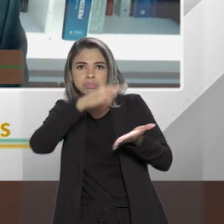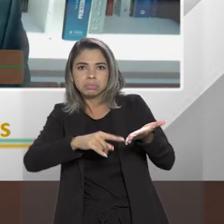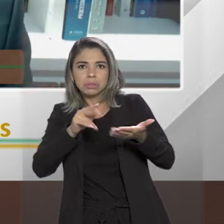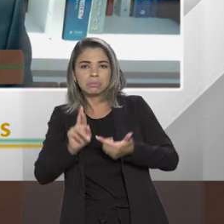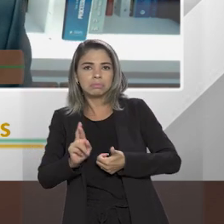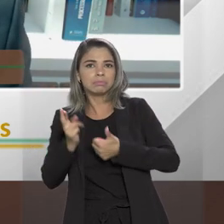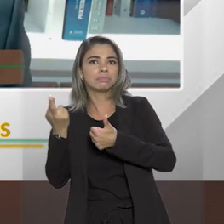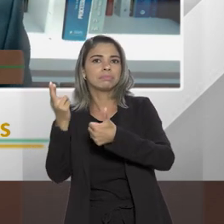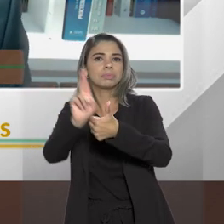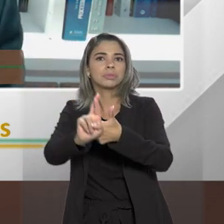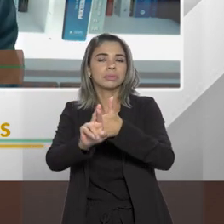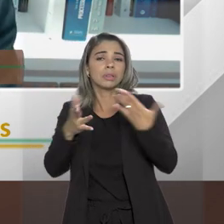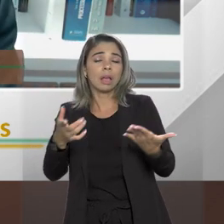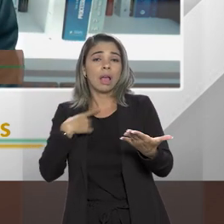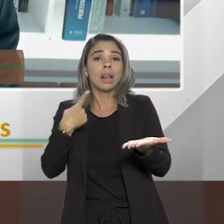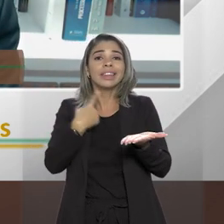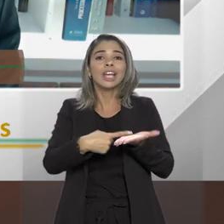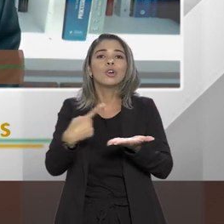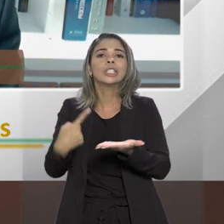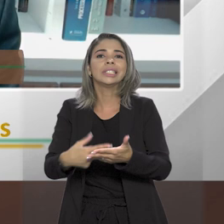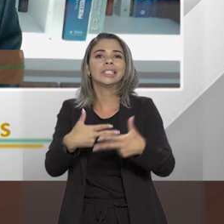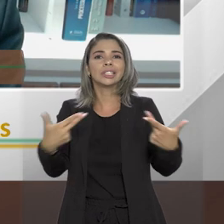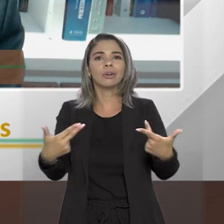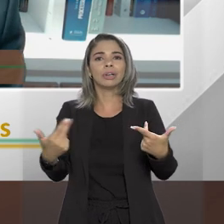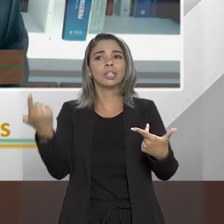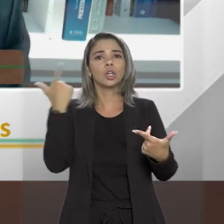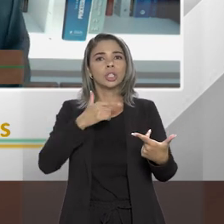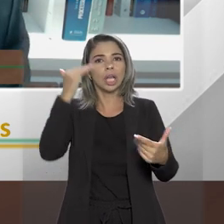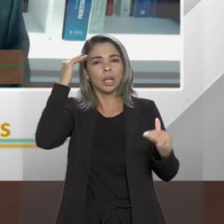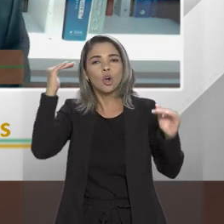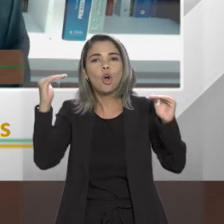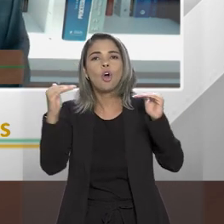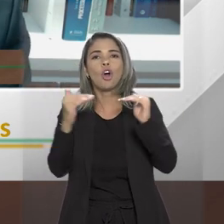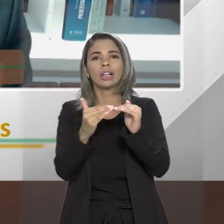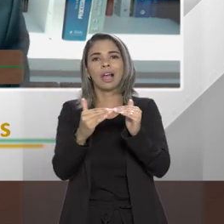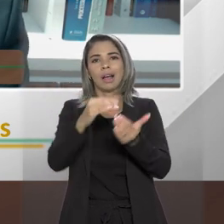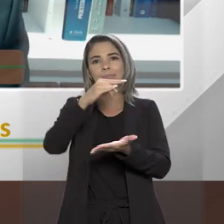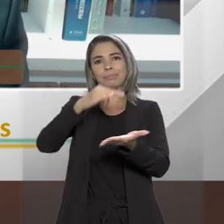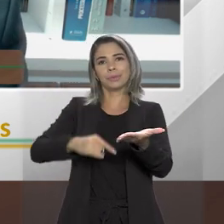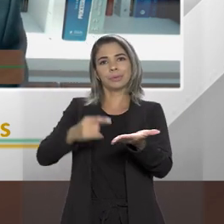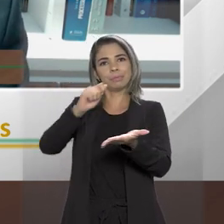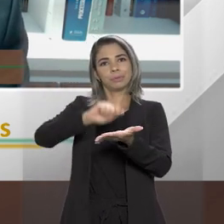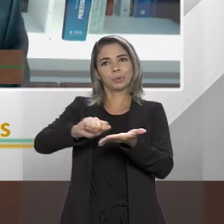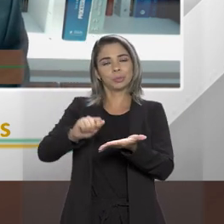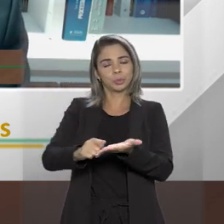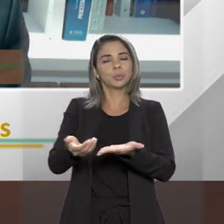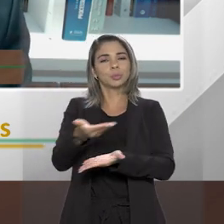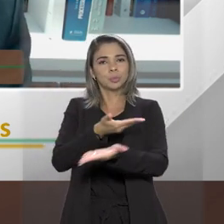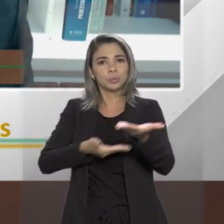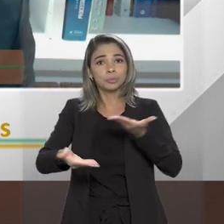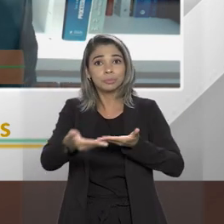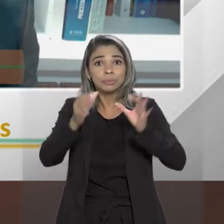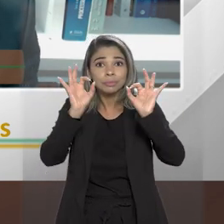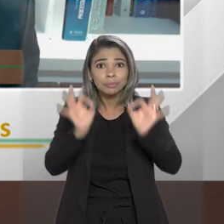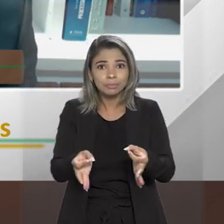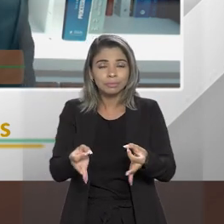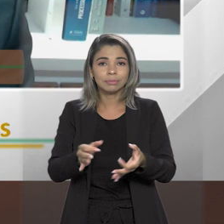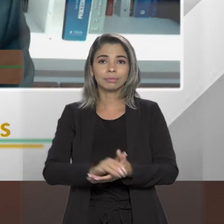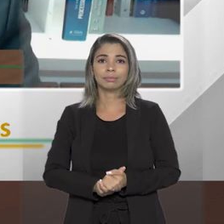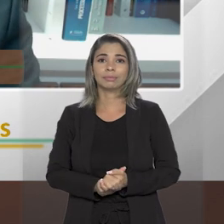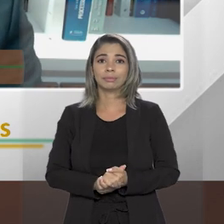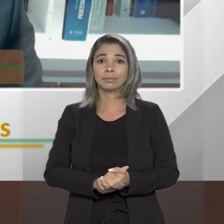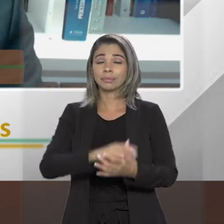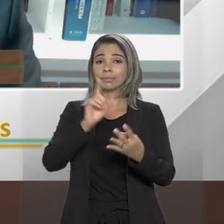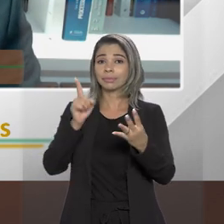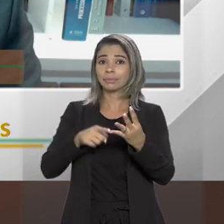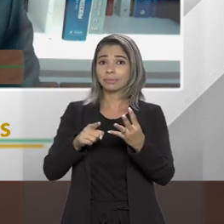normalmente objetos disponíveis e chegam a um bom bem, uma forma de autocomposição, fazendo uma transação. E além disso, as